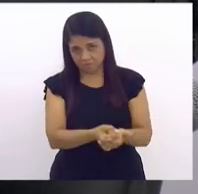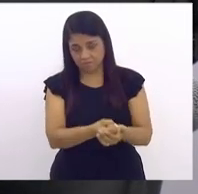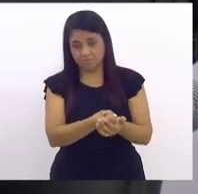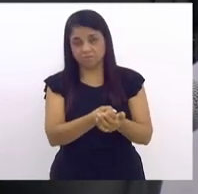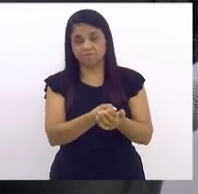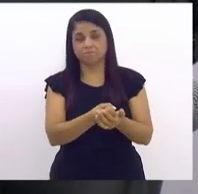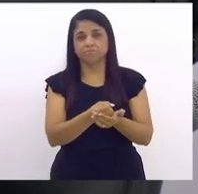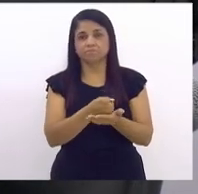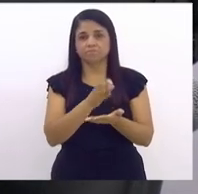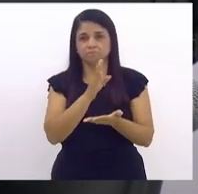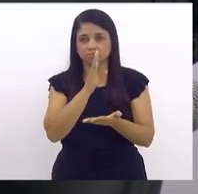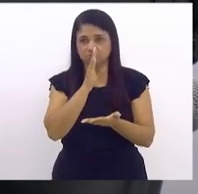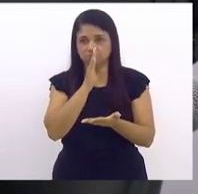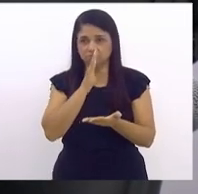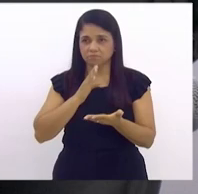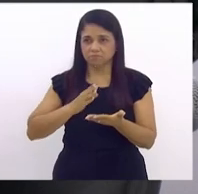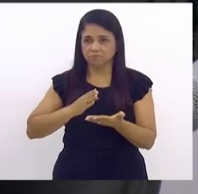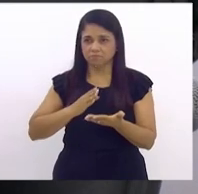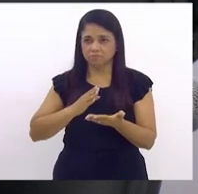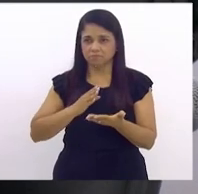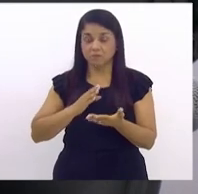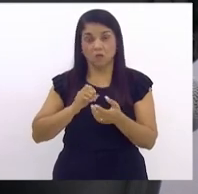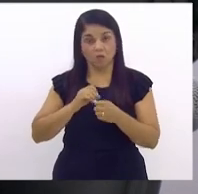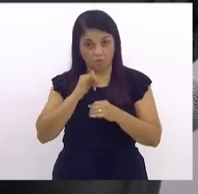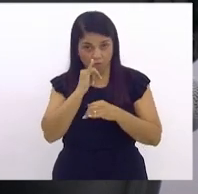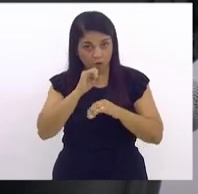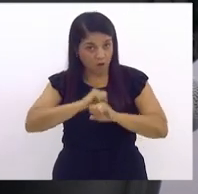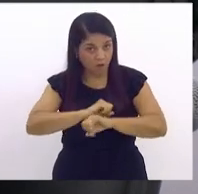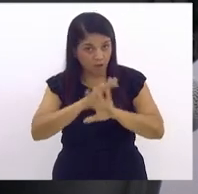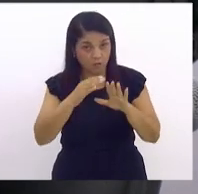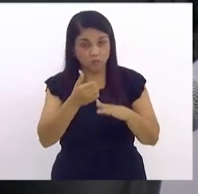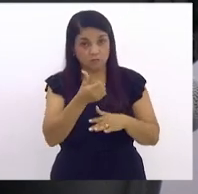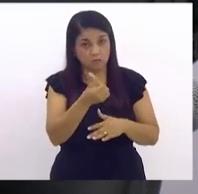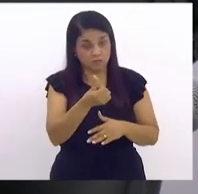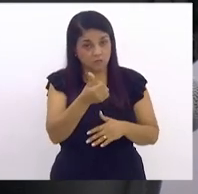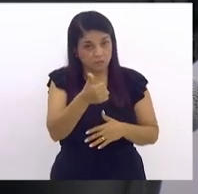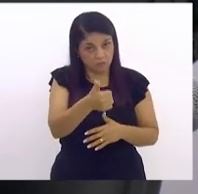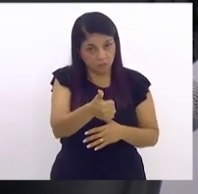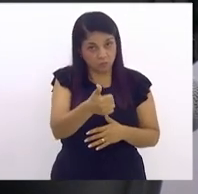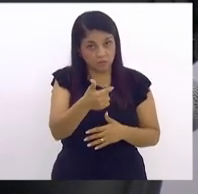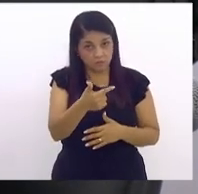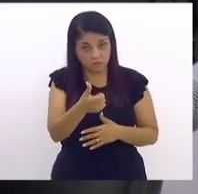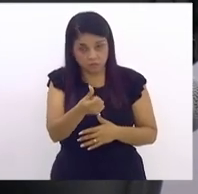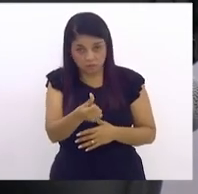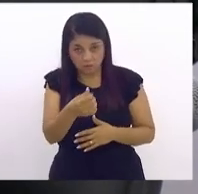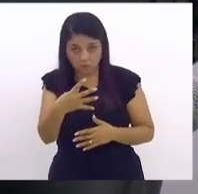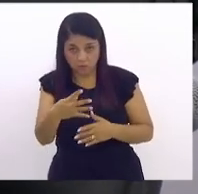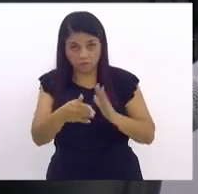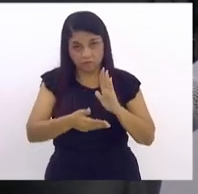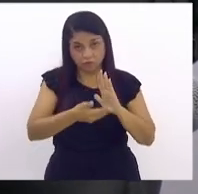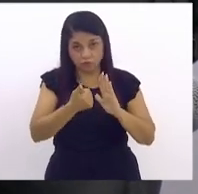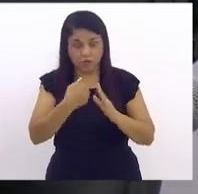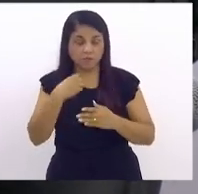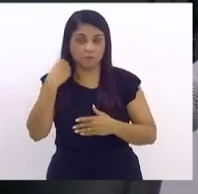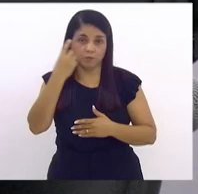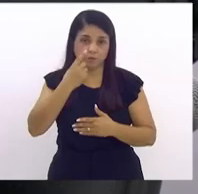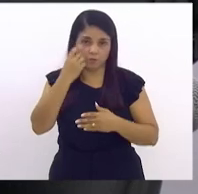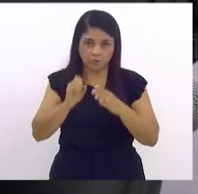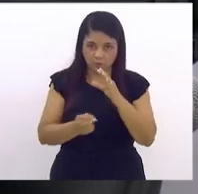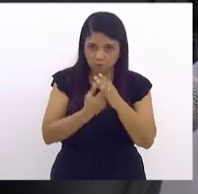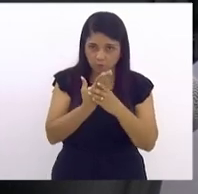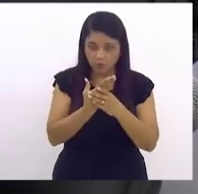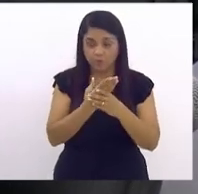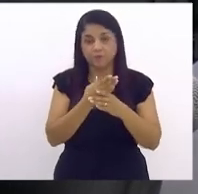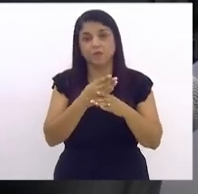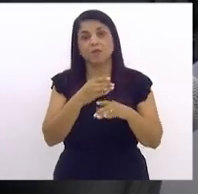permaneçam como estão. Só deixando claro aqui que o 61 e 64 foram retirados pelo autor. E o 56 mudou o